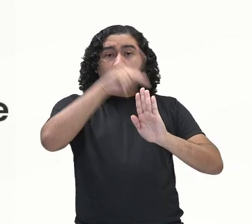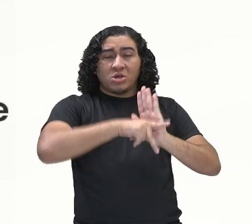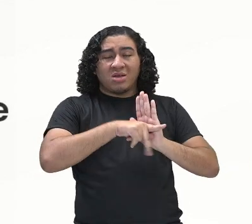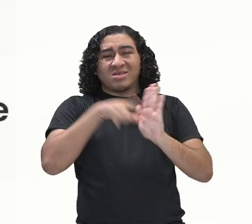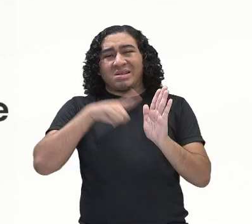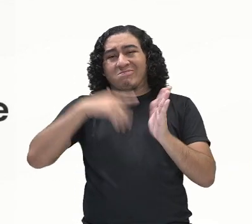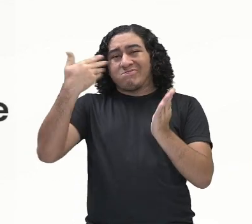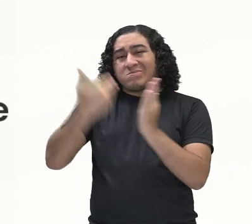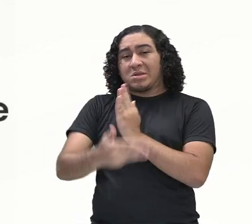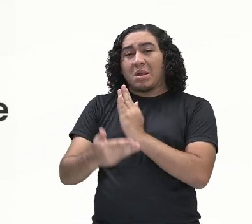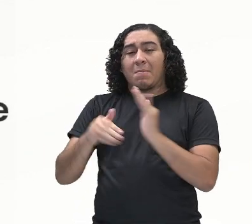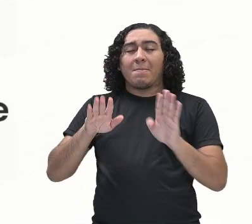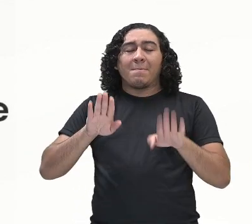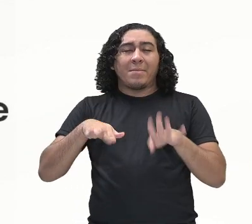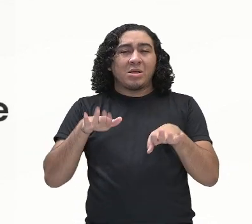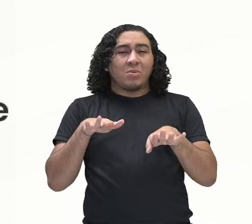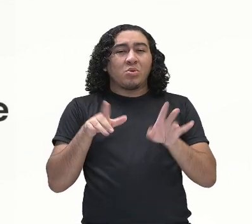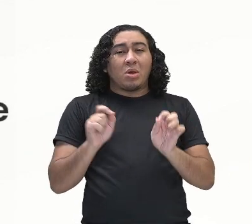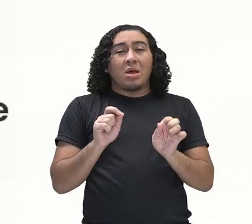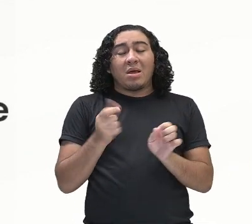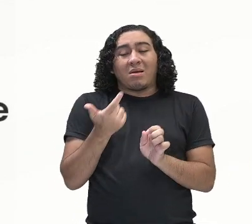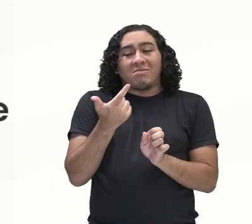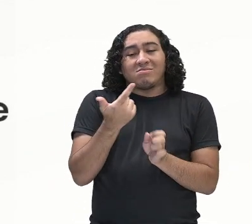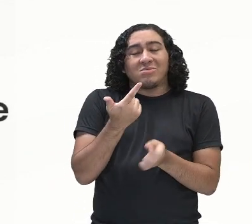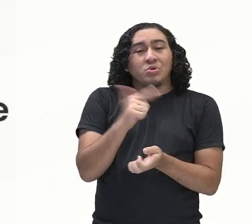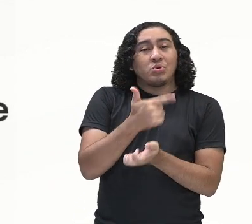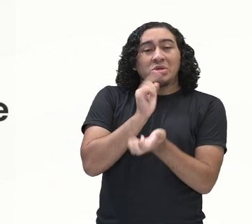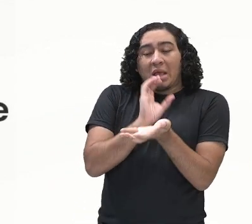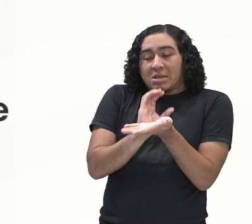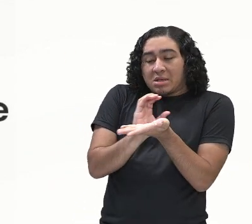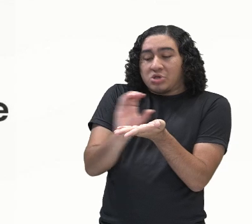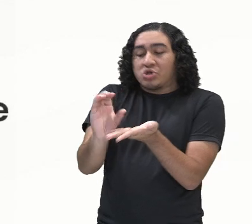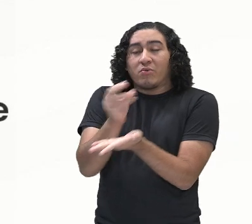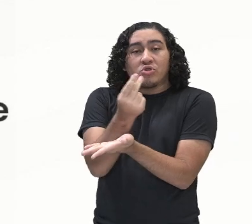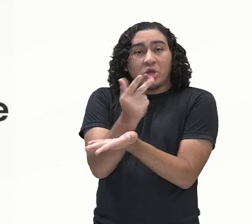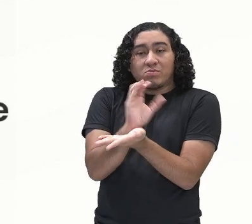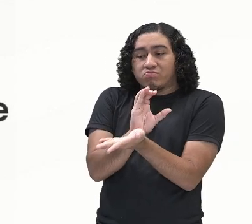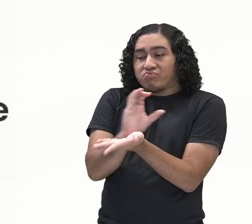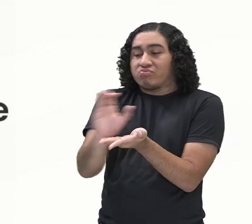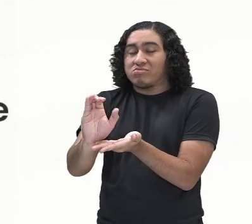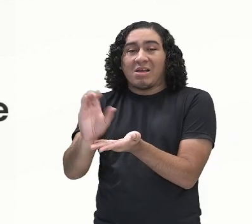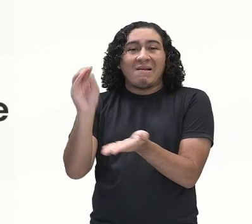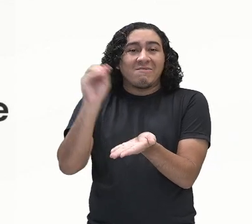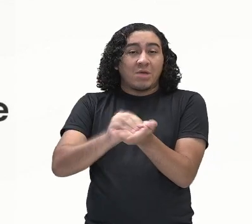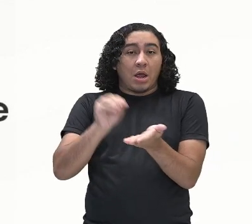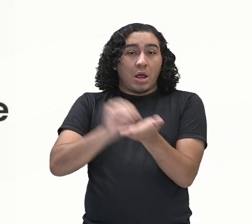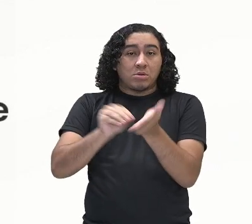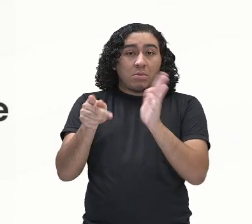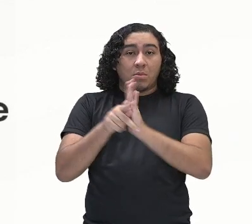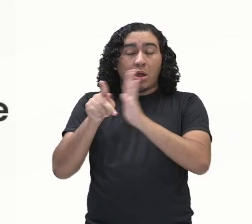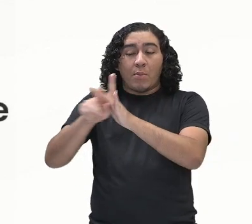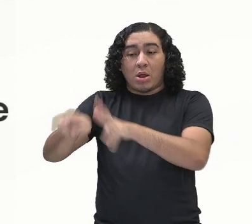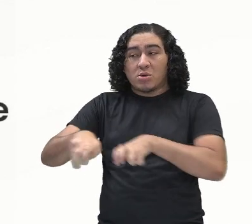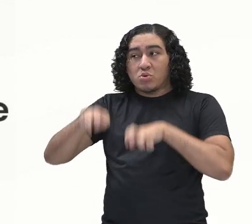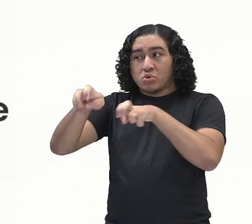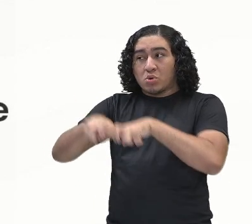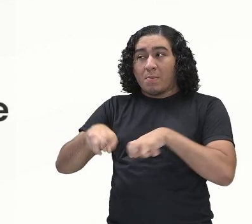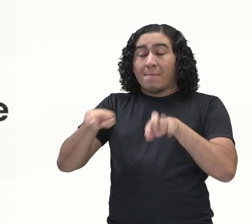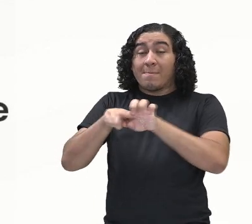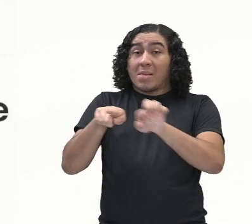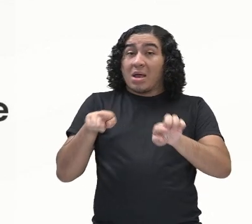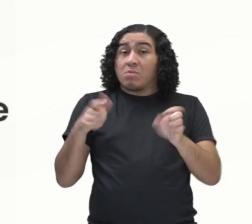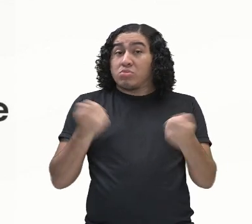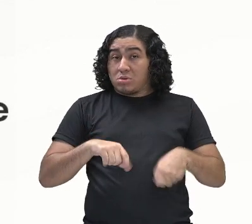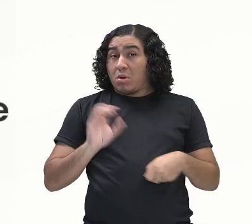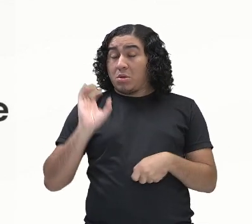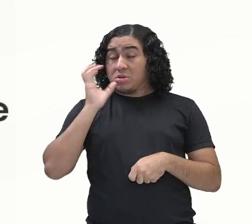fracassando por falta de estímulos, né, de incentivos aí econômicos aos pequenos agricultores. Mas ele funcionaria